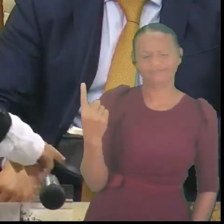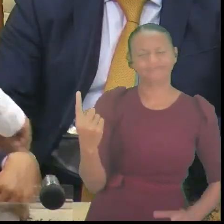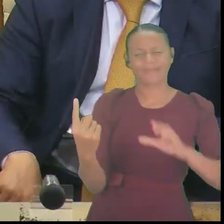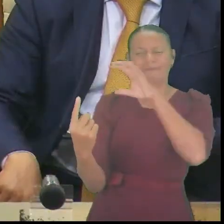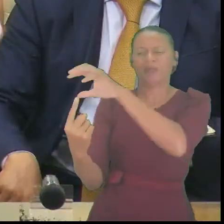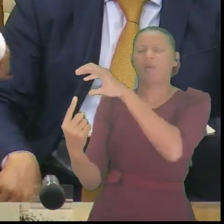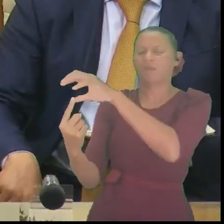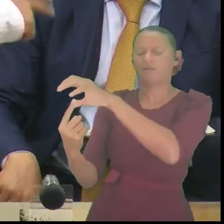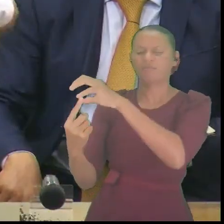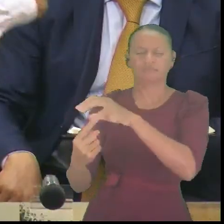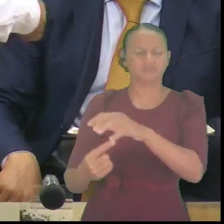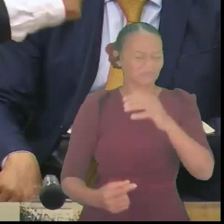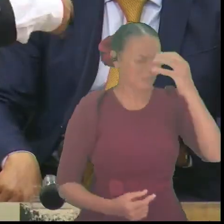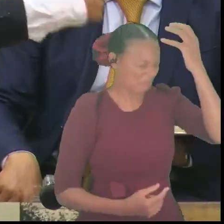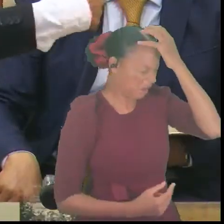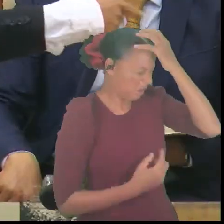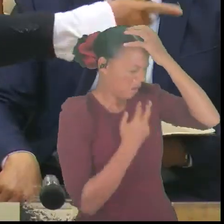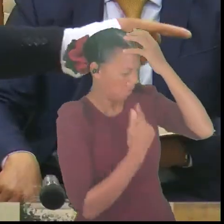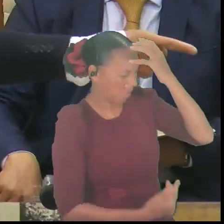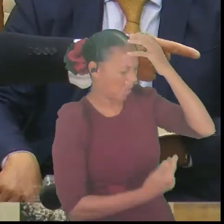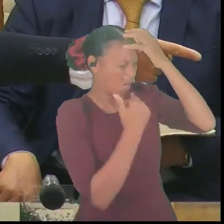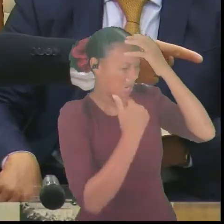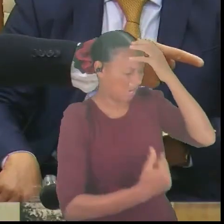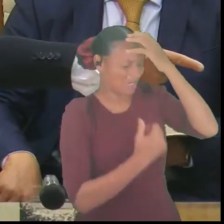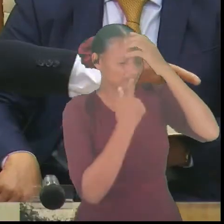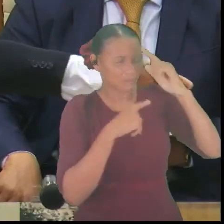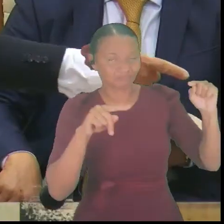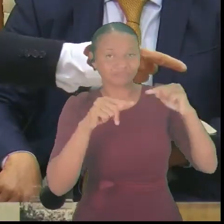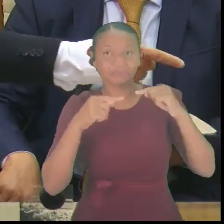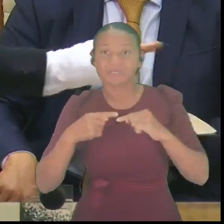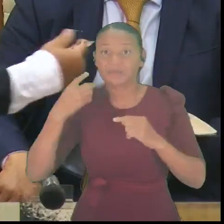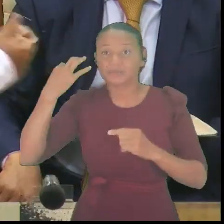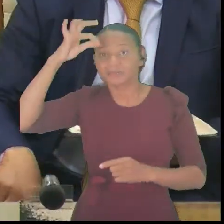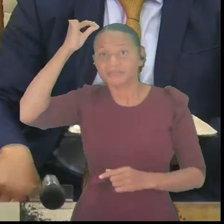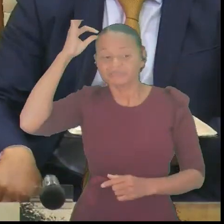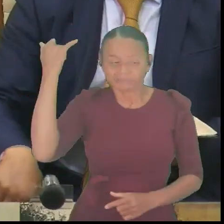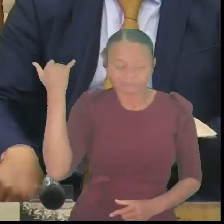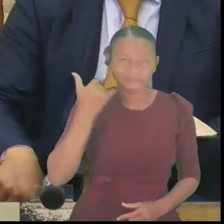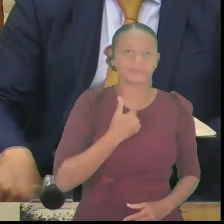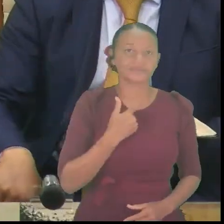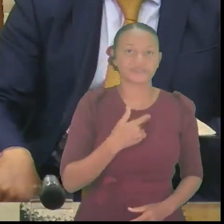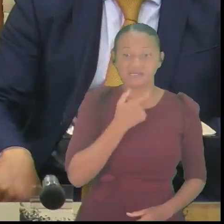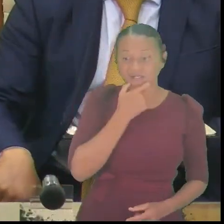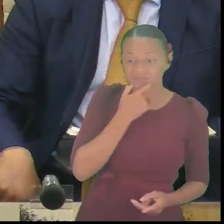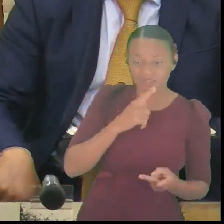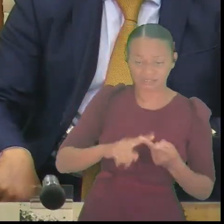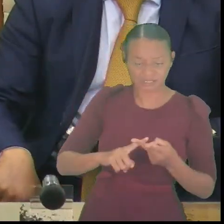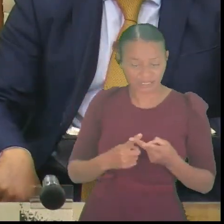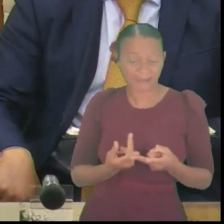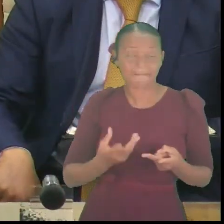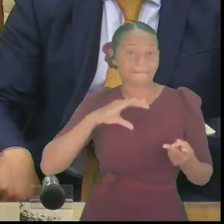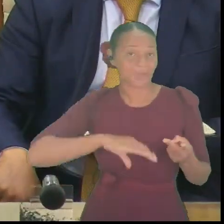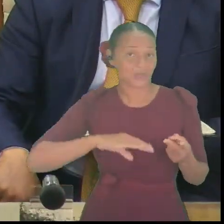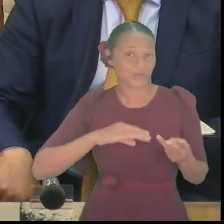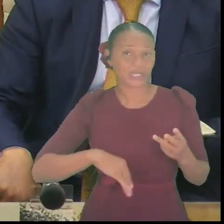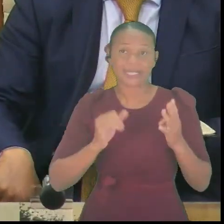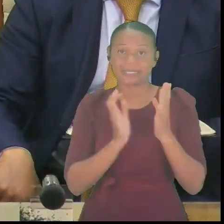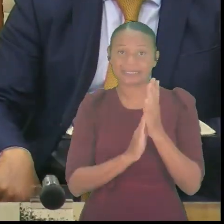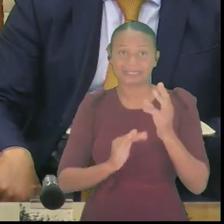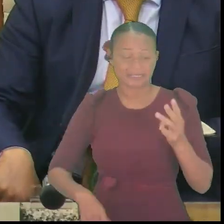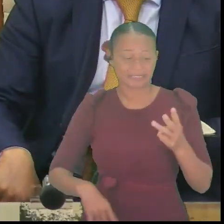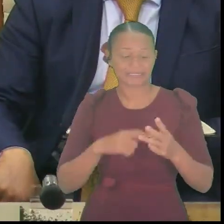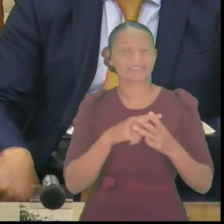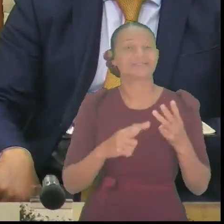essa pessoa começa a falar em outras línguas conforme o Espírito Santo fala? Olha, eu falo inglês, português e espanhol. E eu